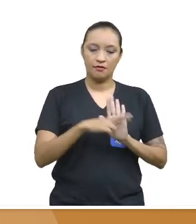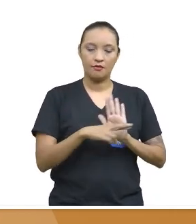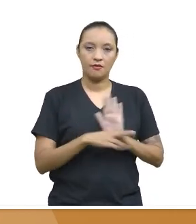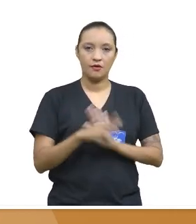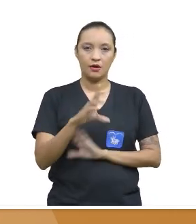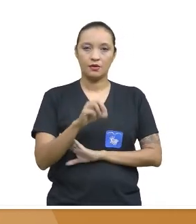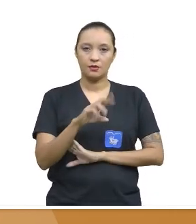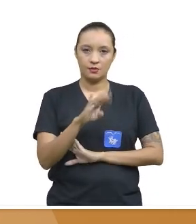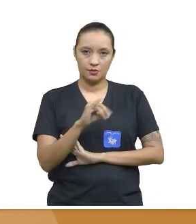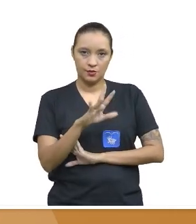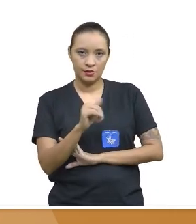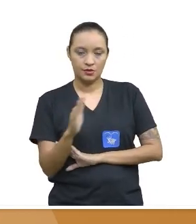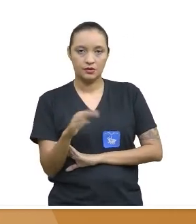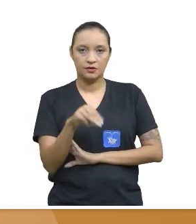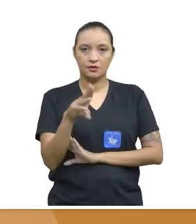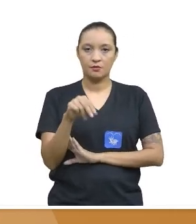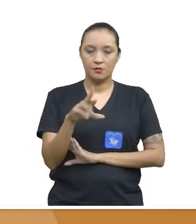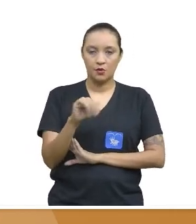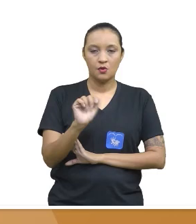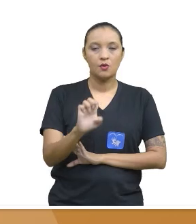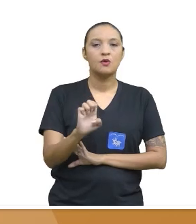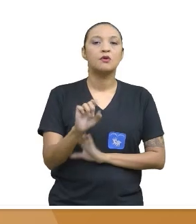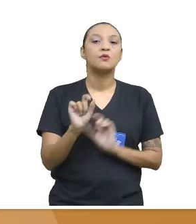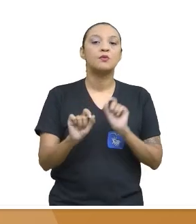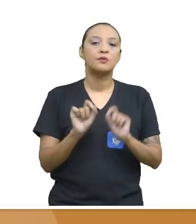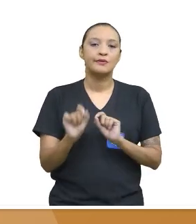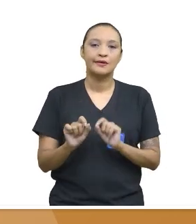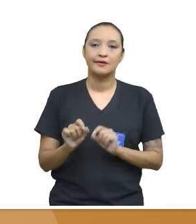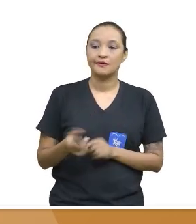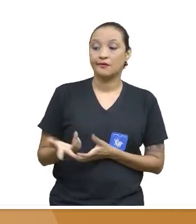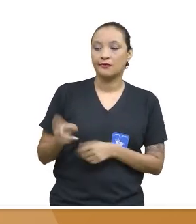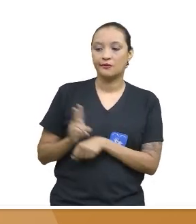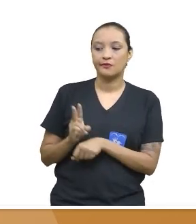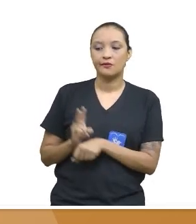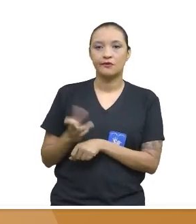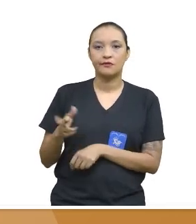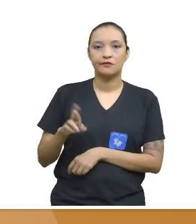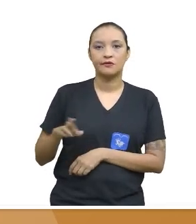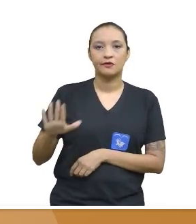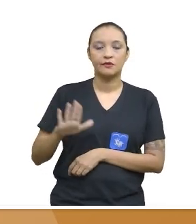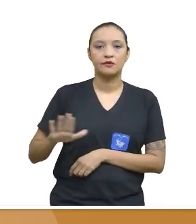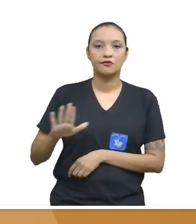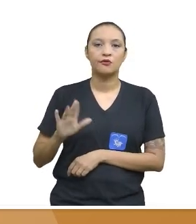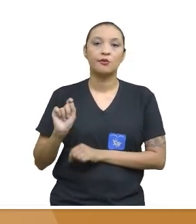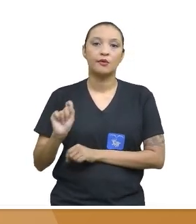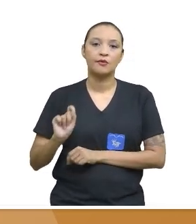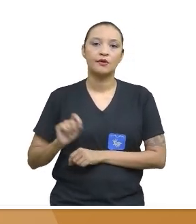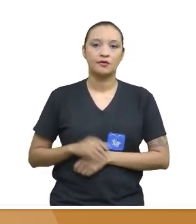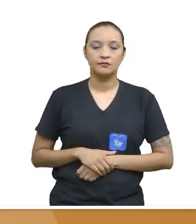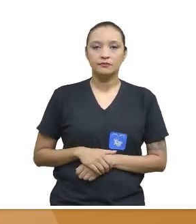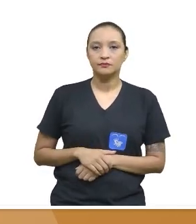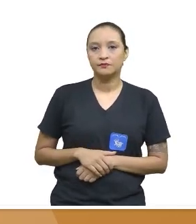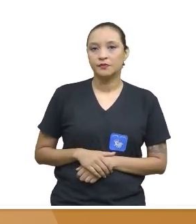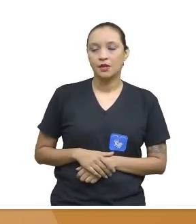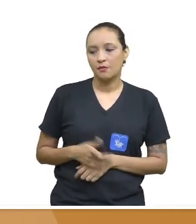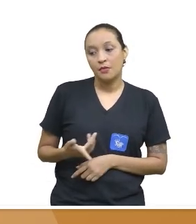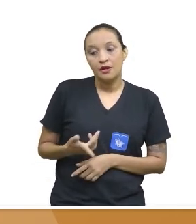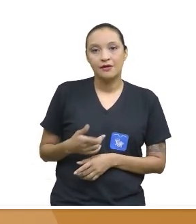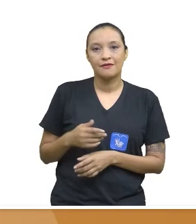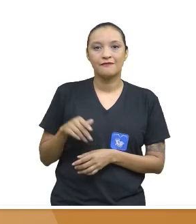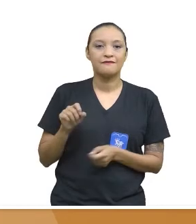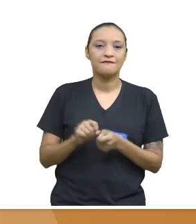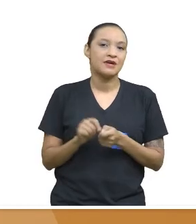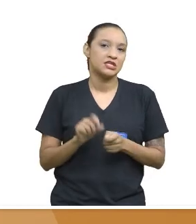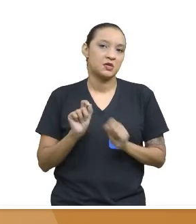preservar essa região para que os Estados Unidos tivessem um quintal para eles negociarem o que eles bem entendessem, tá?